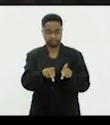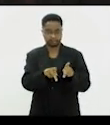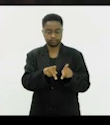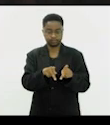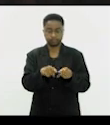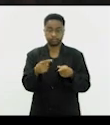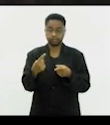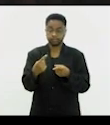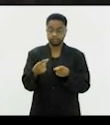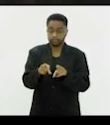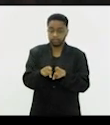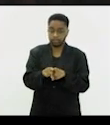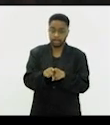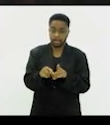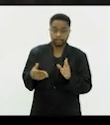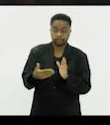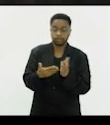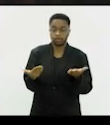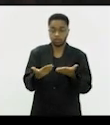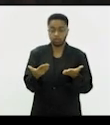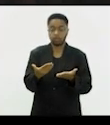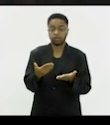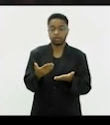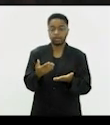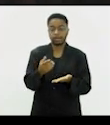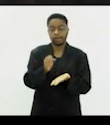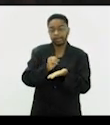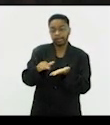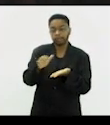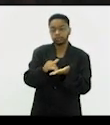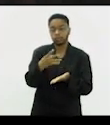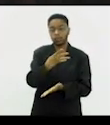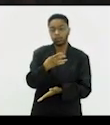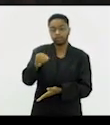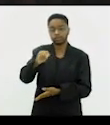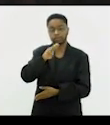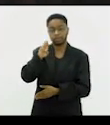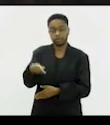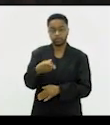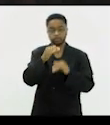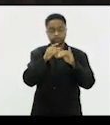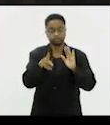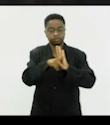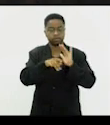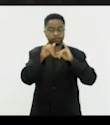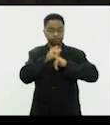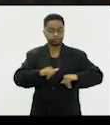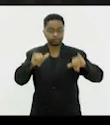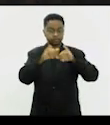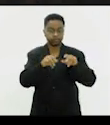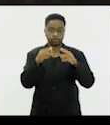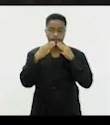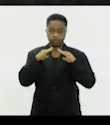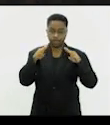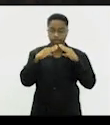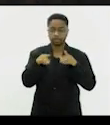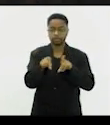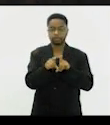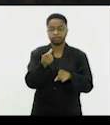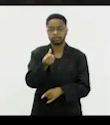Torrou até agora 400 milhões em propaganda, 69 milhões